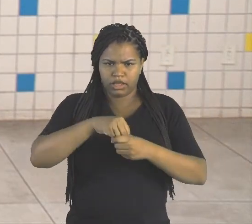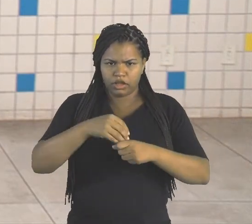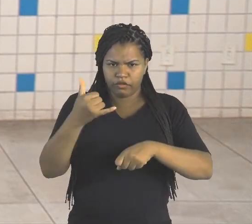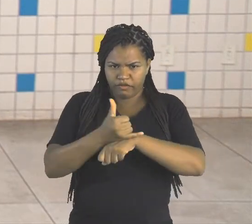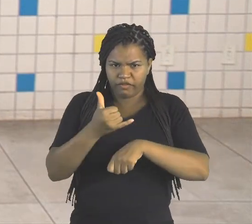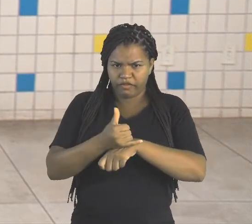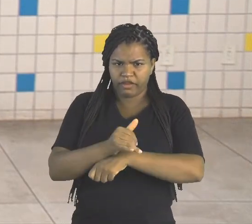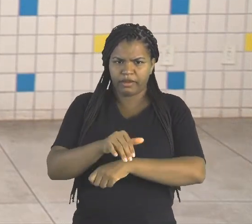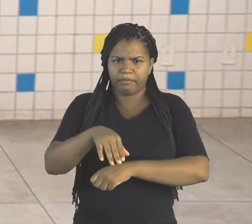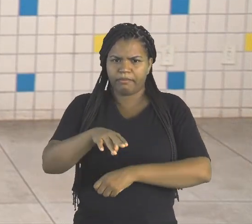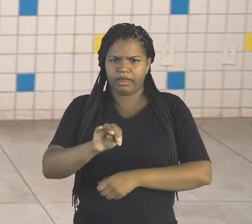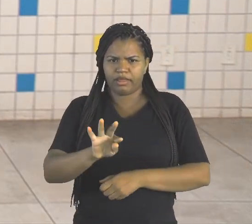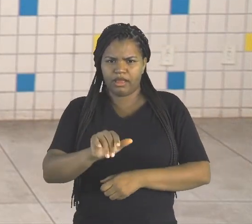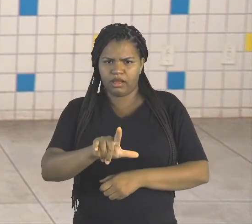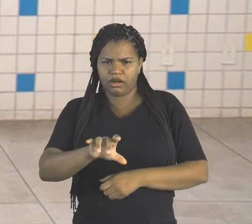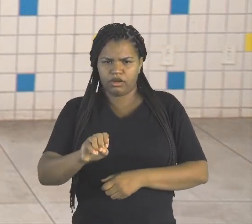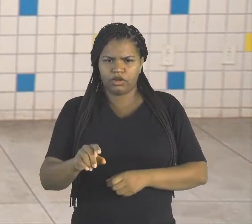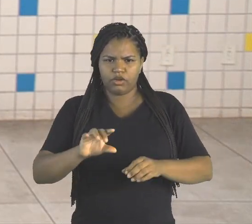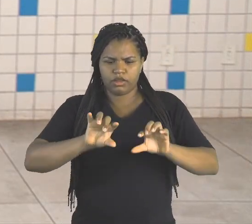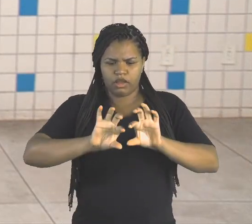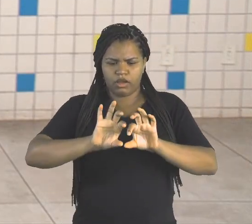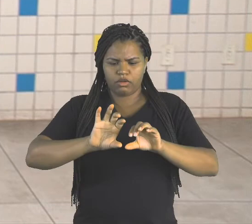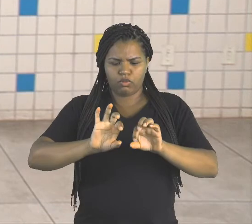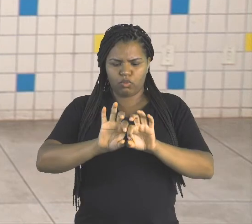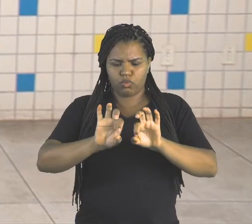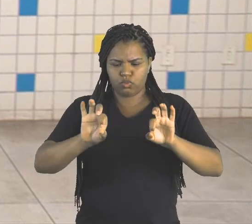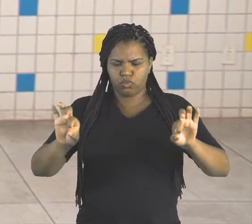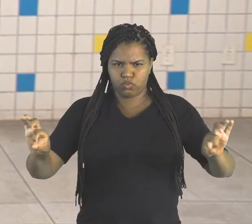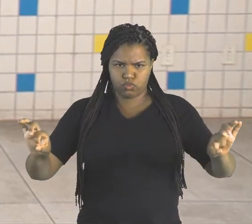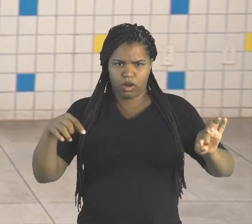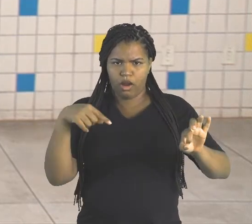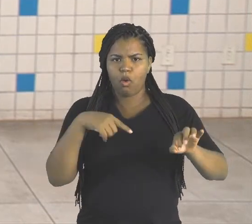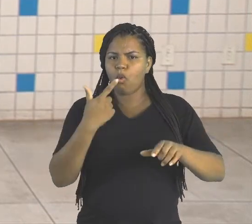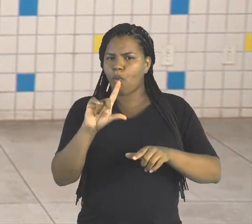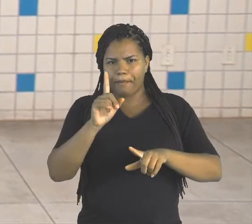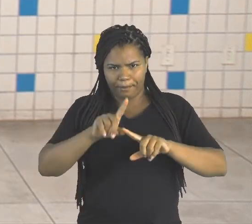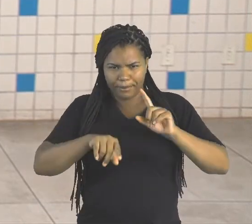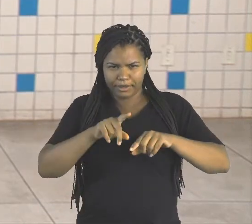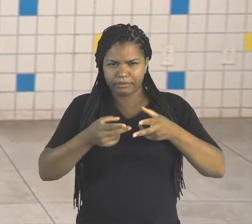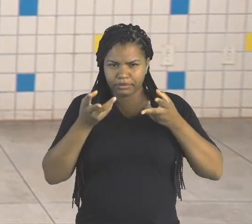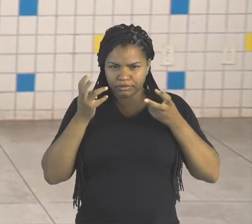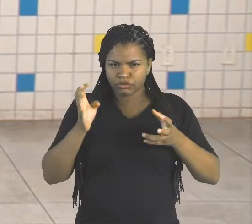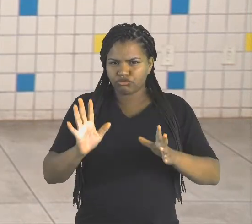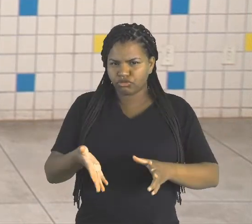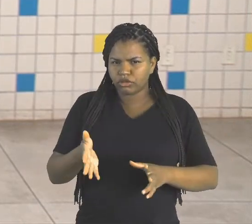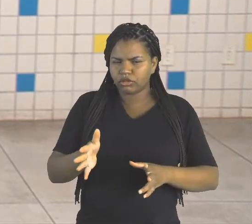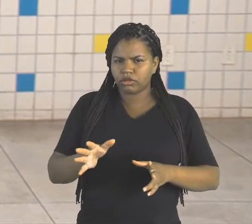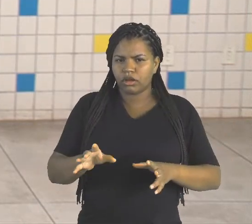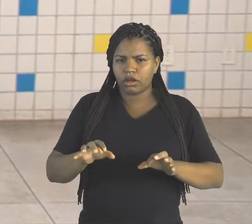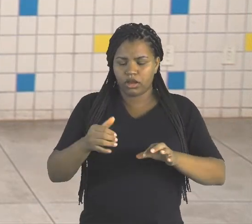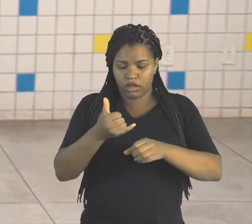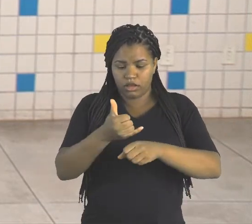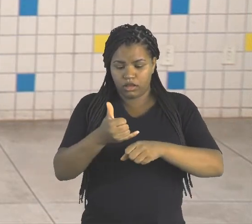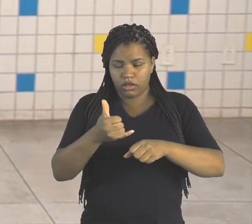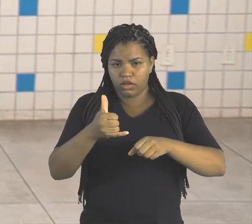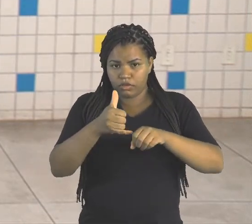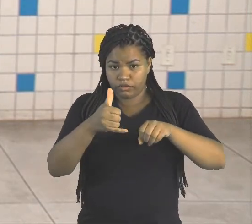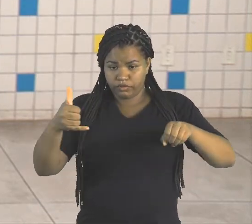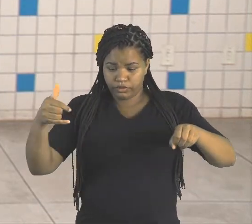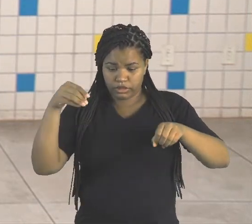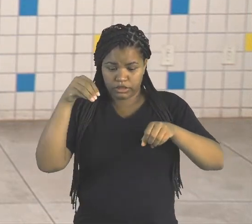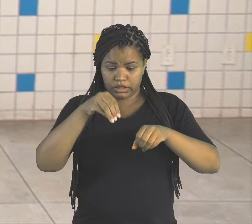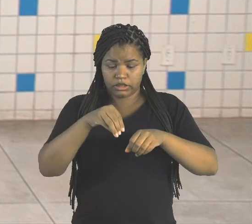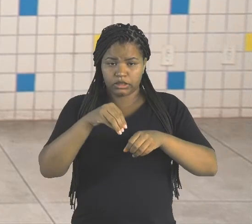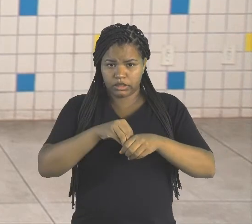que é recoberta por outro material? Já repararam isso, pessoal? Então, a parte metálica interna dos fios elétricos é feita